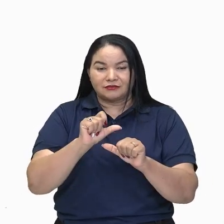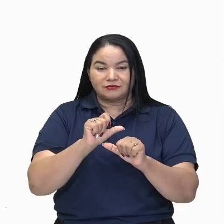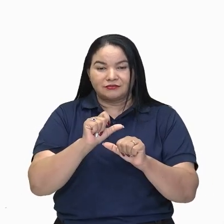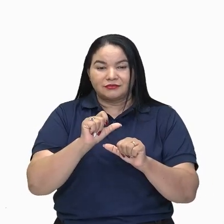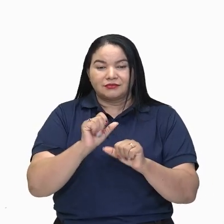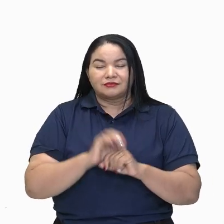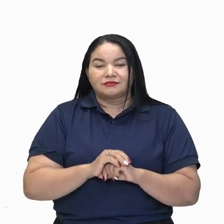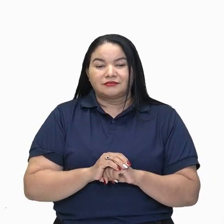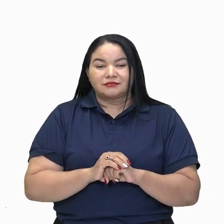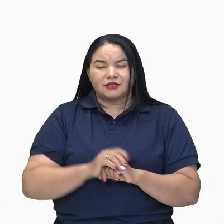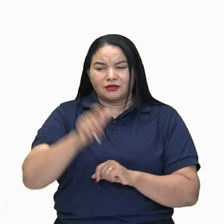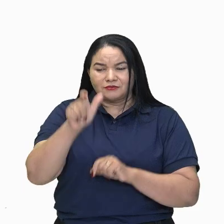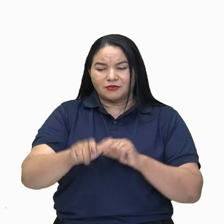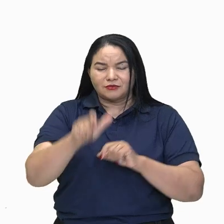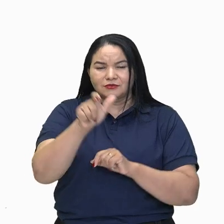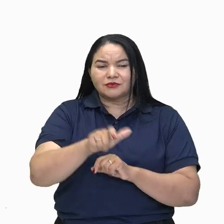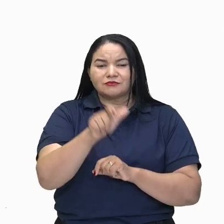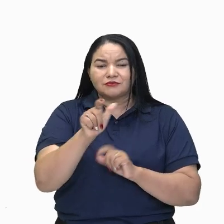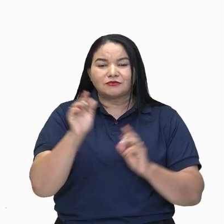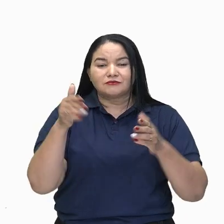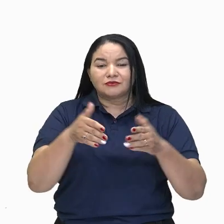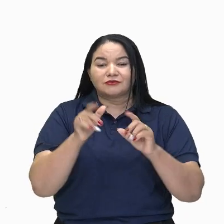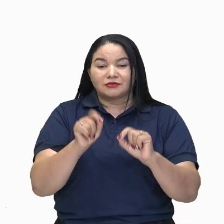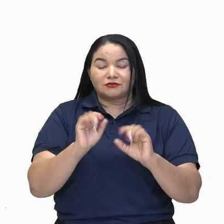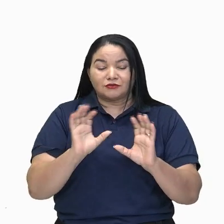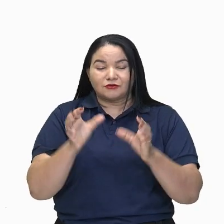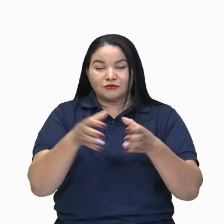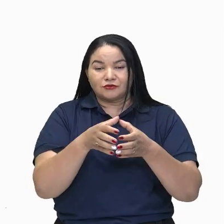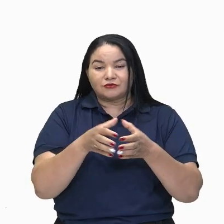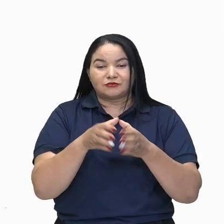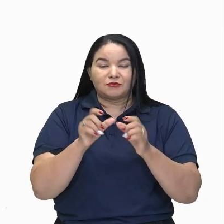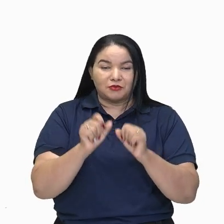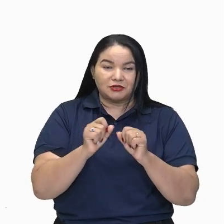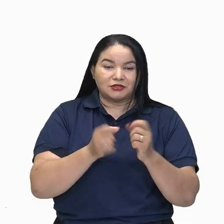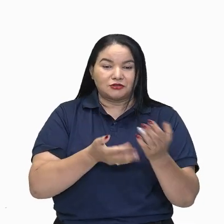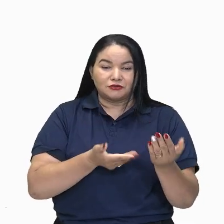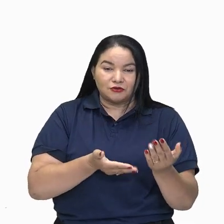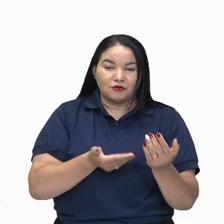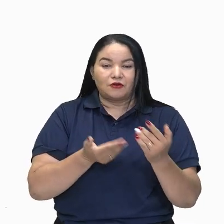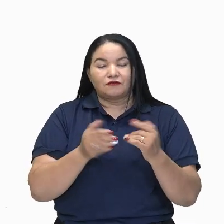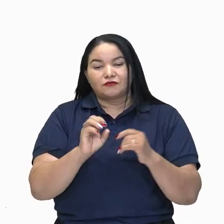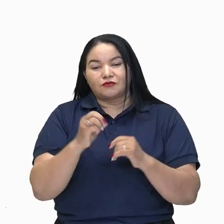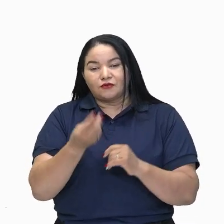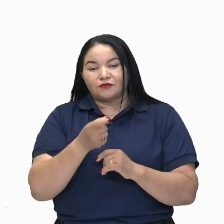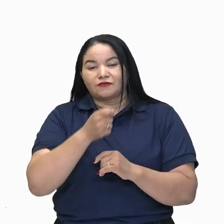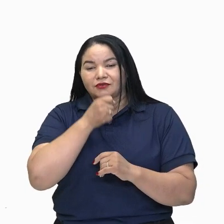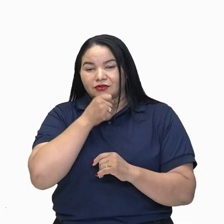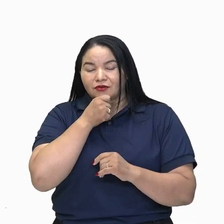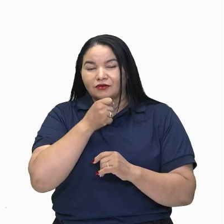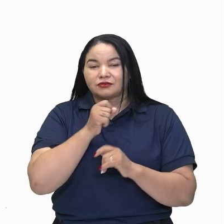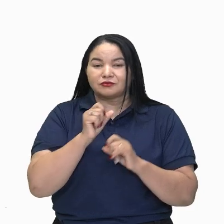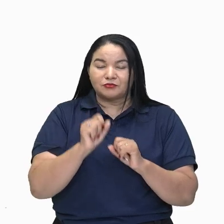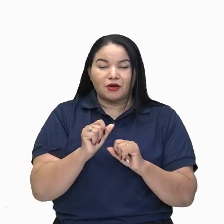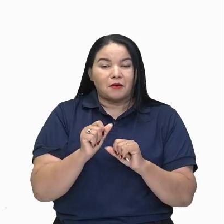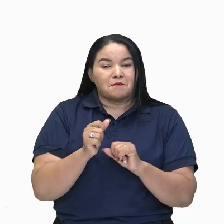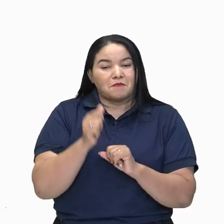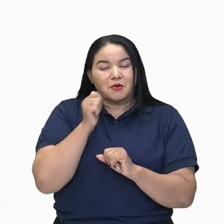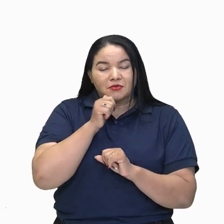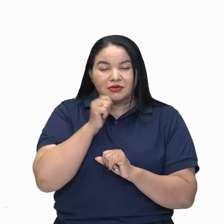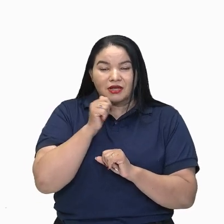são grupos específicos da sociedade, que pode ser os jovens, pode ser idosos, pode ser mulheres,